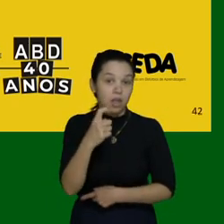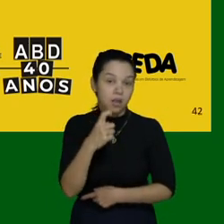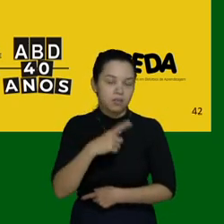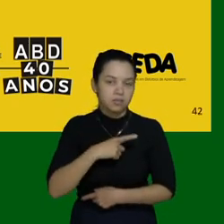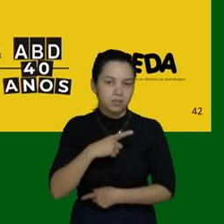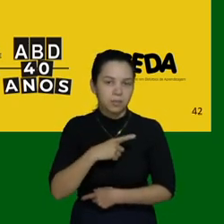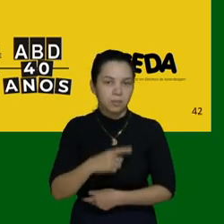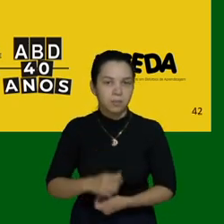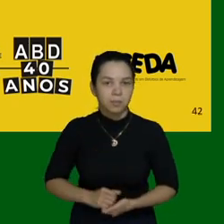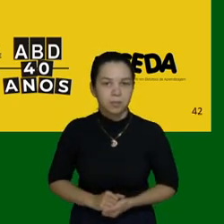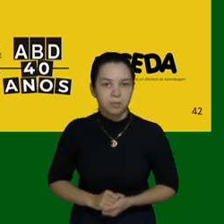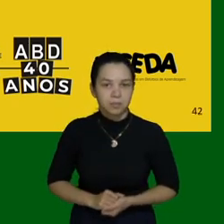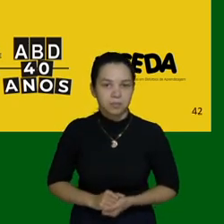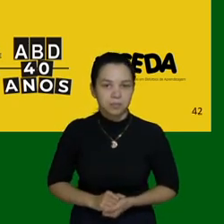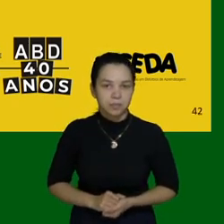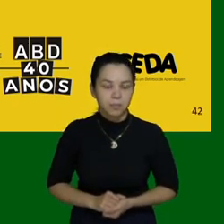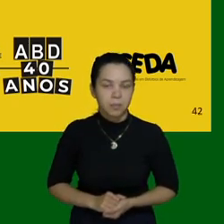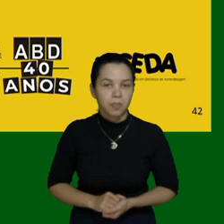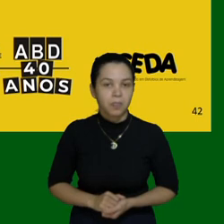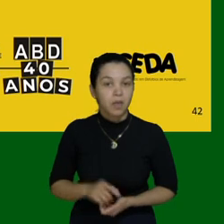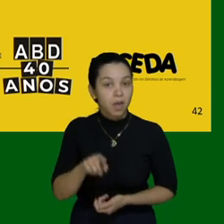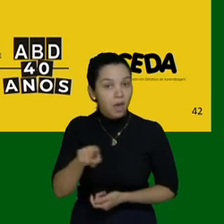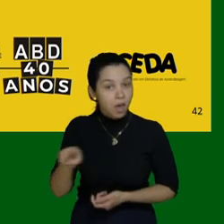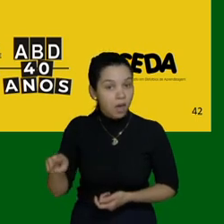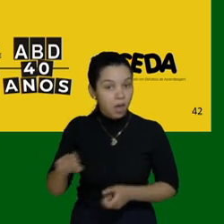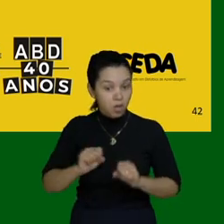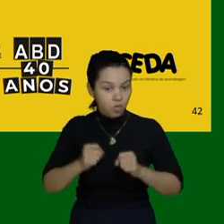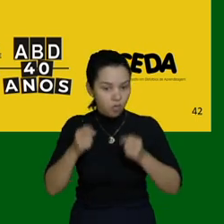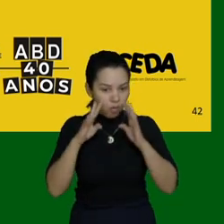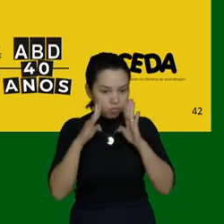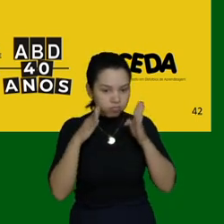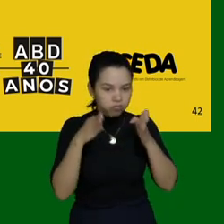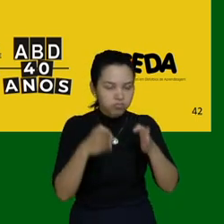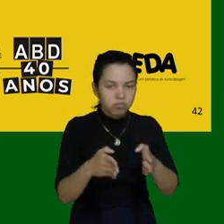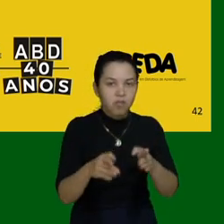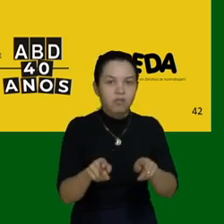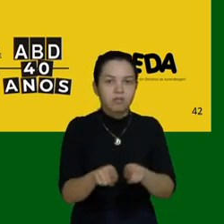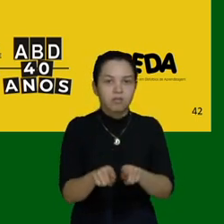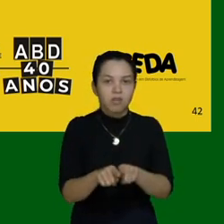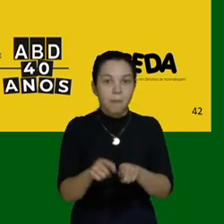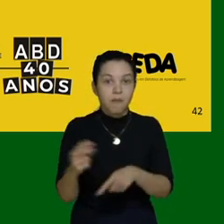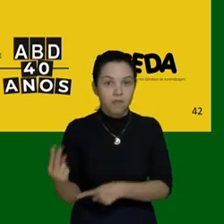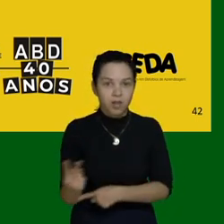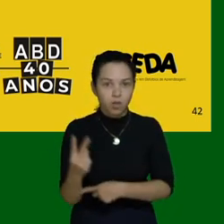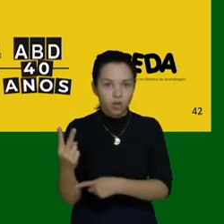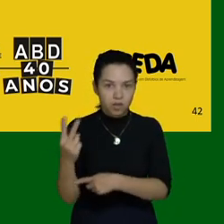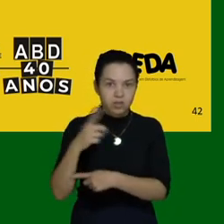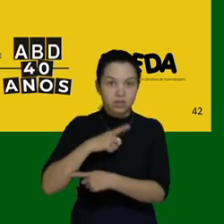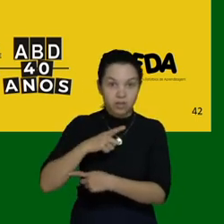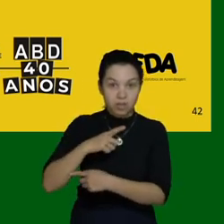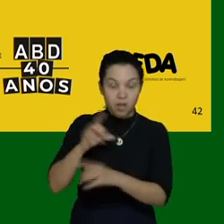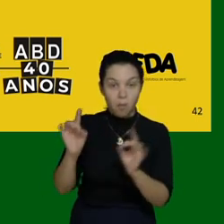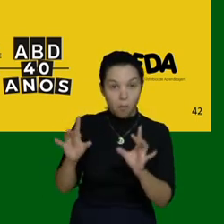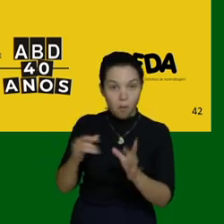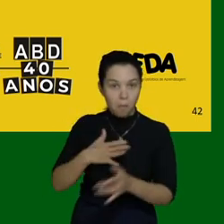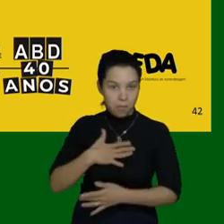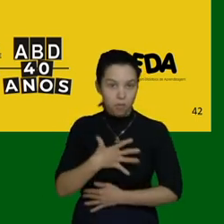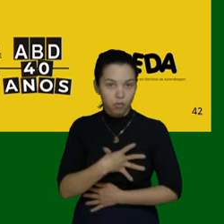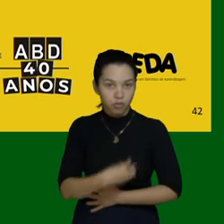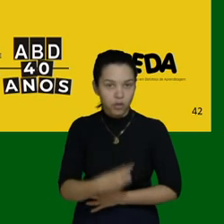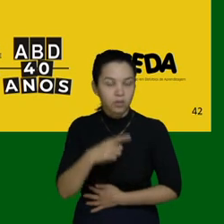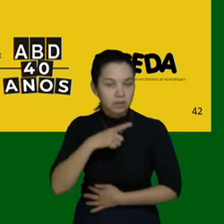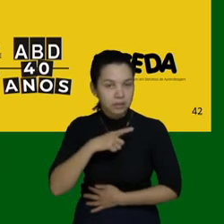interesse eles são empenhados e dedicados eles valorizam oportunidade Então o meu filho que tem dislexia